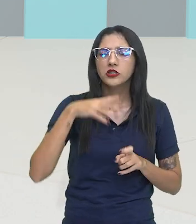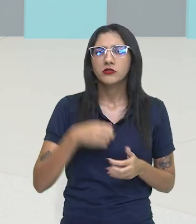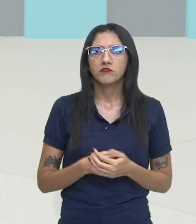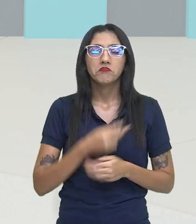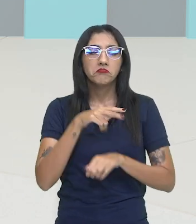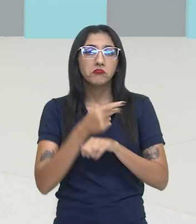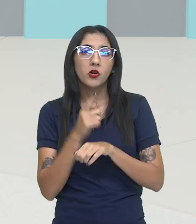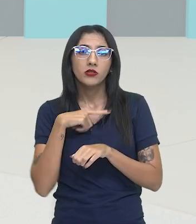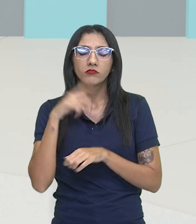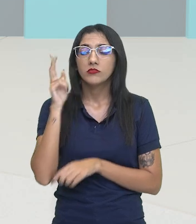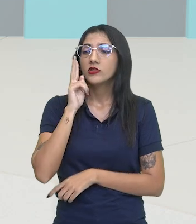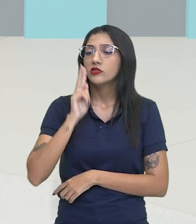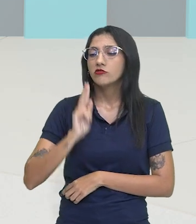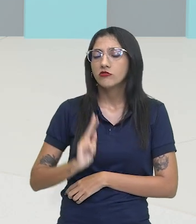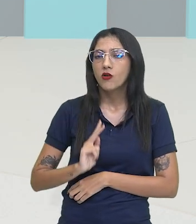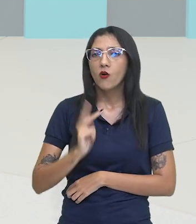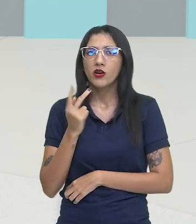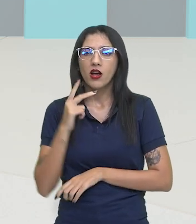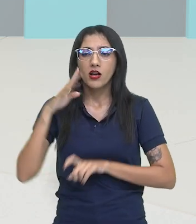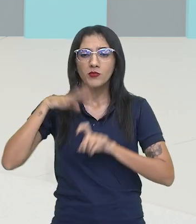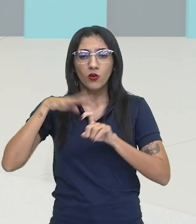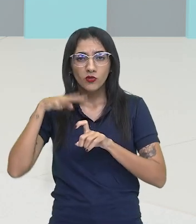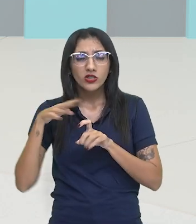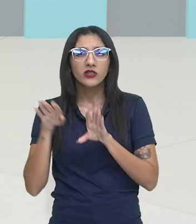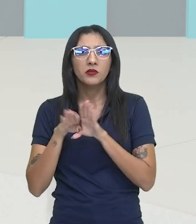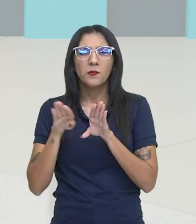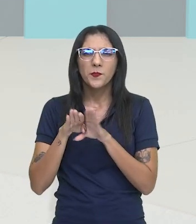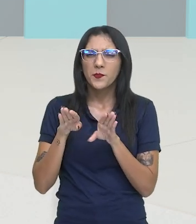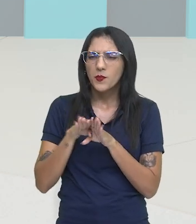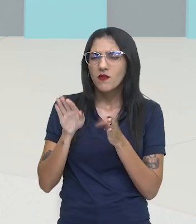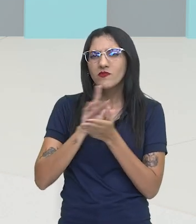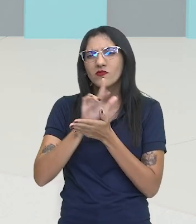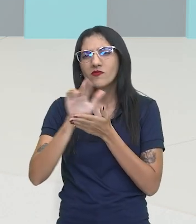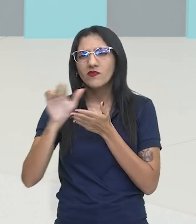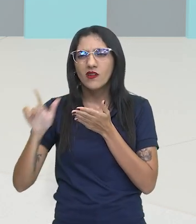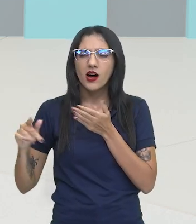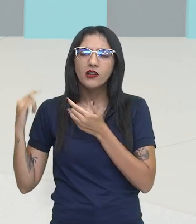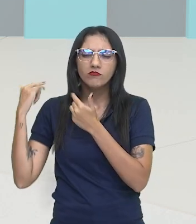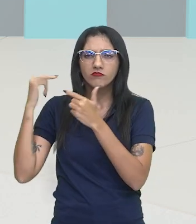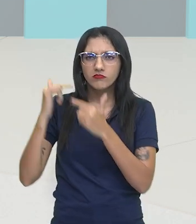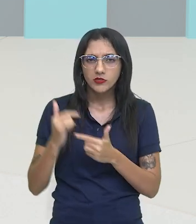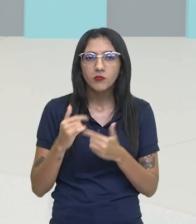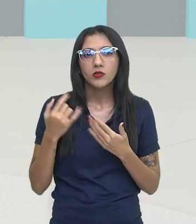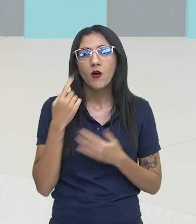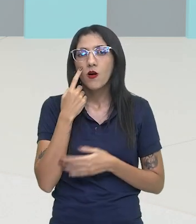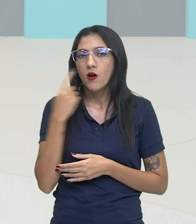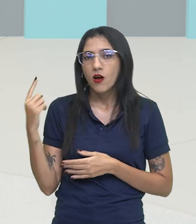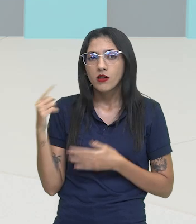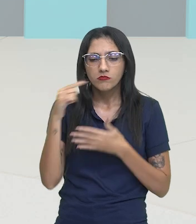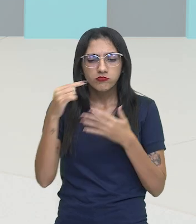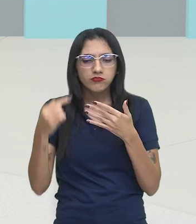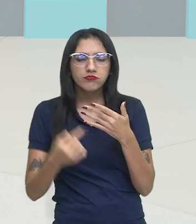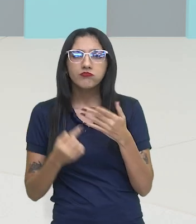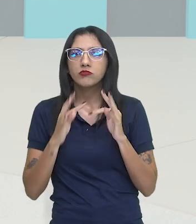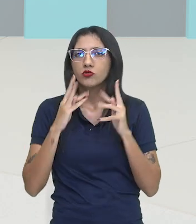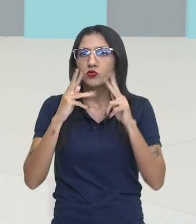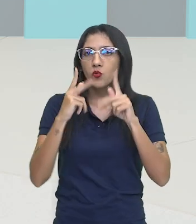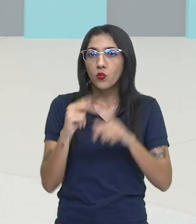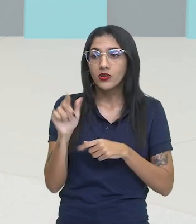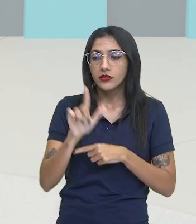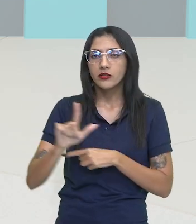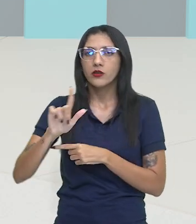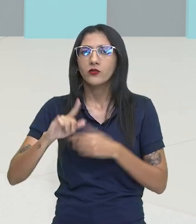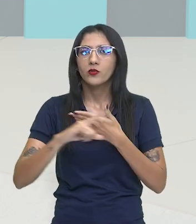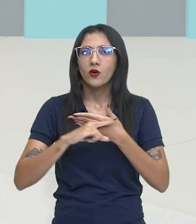ele trabalha com histórias voltadas para lendas e assim por diante. Então, esses são os autores da literatura indígena, tá